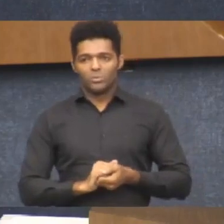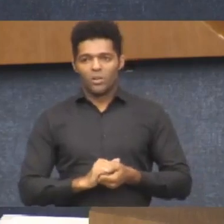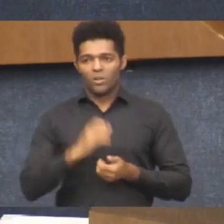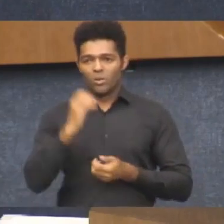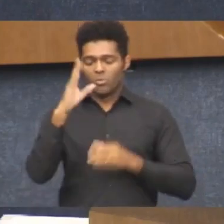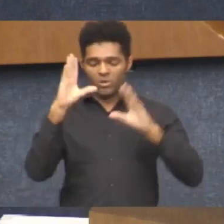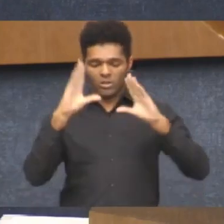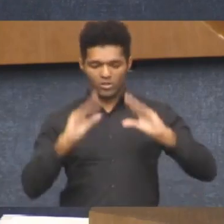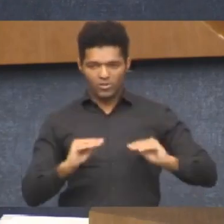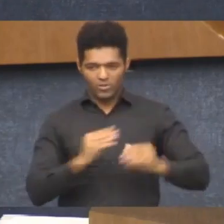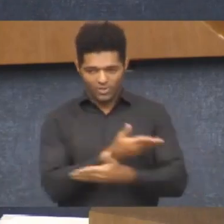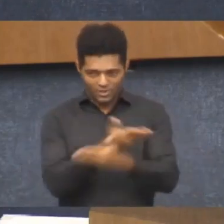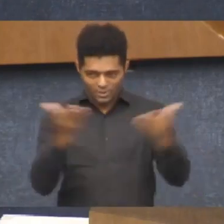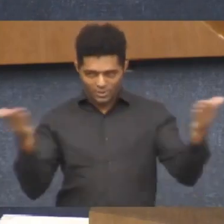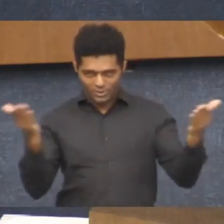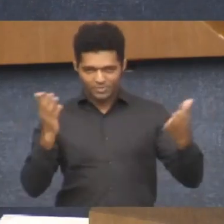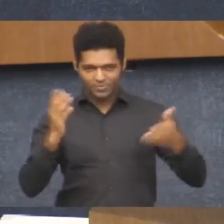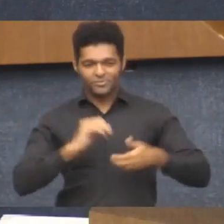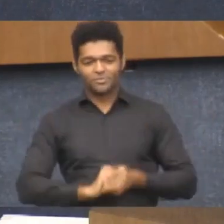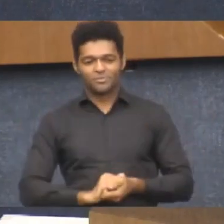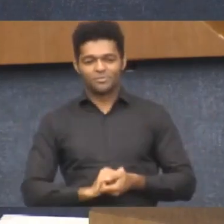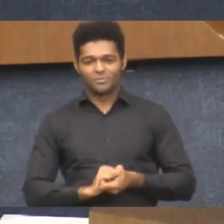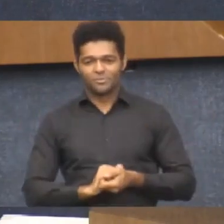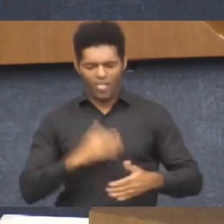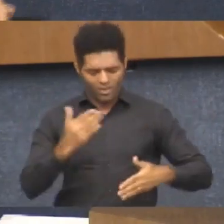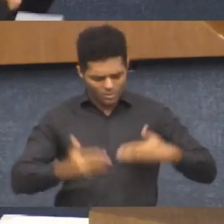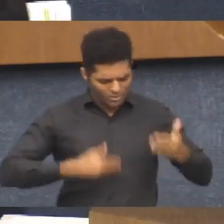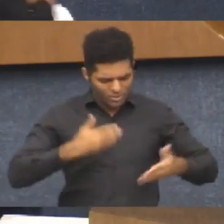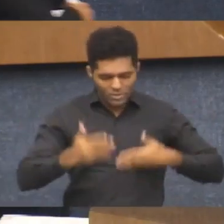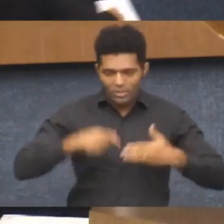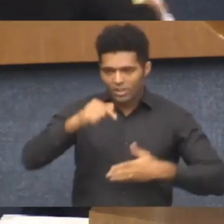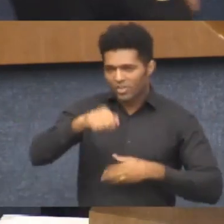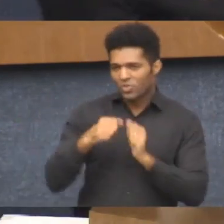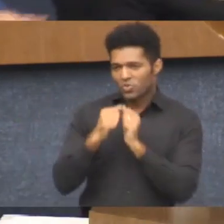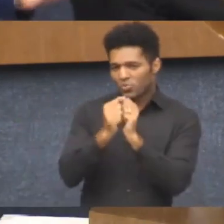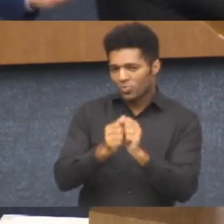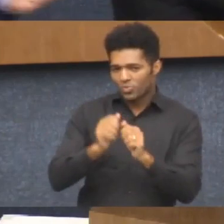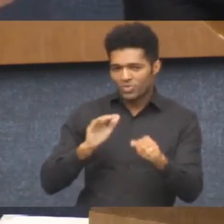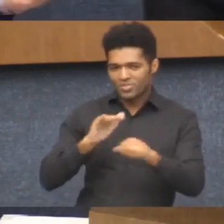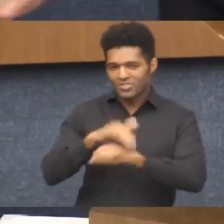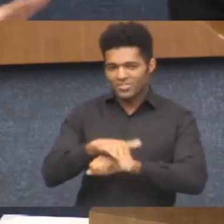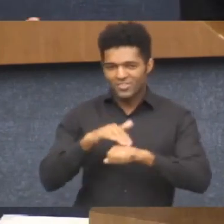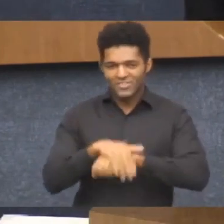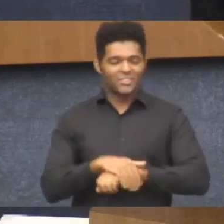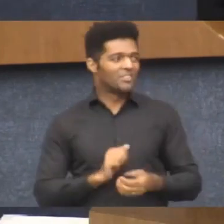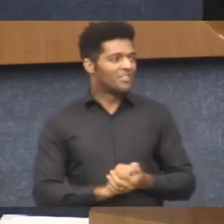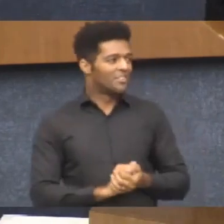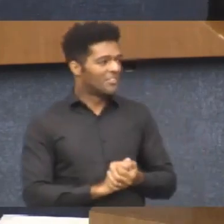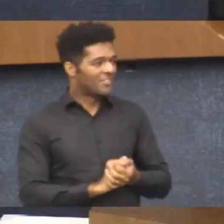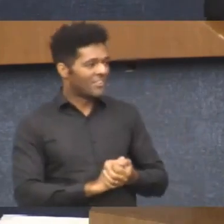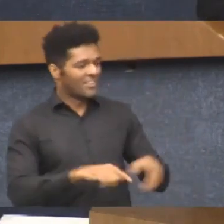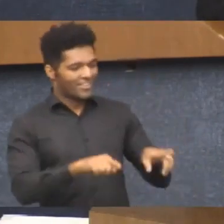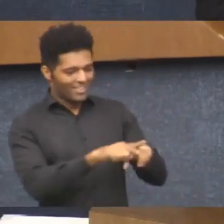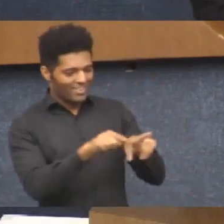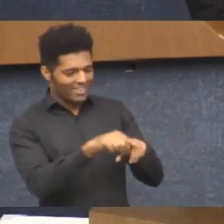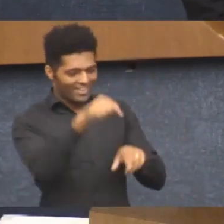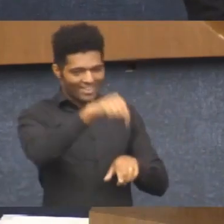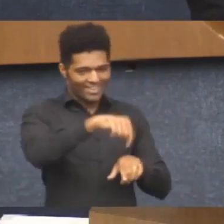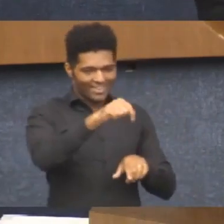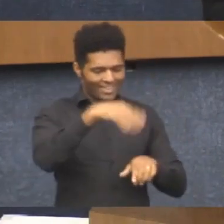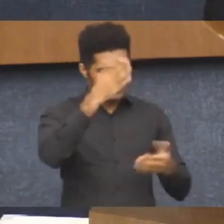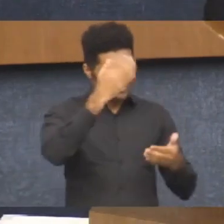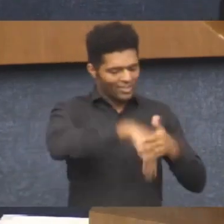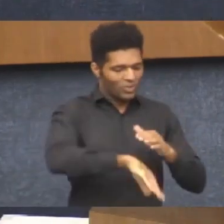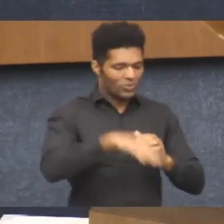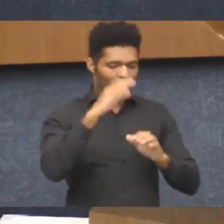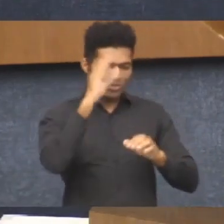Boa noite, gente. Alegria a gente estar aqui juntos nessa noite. Para além das questões da formalidade da Câmara Municipal, nós que